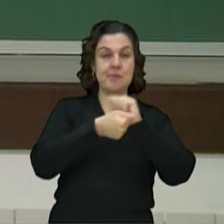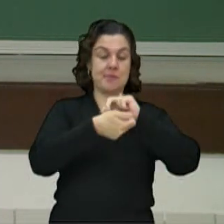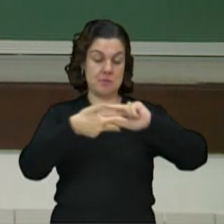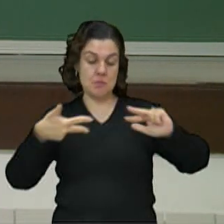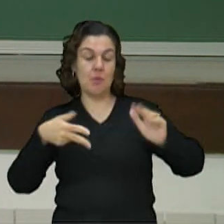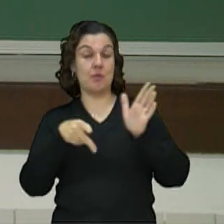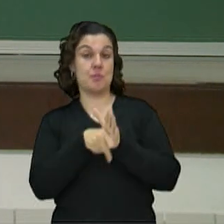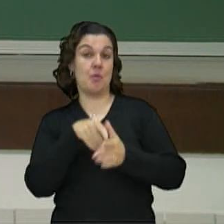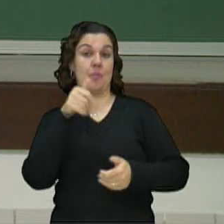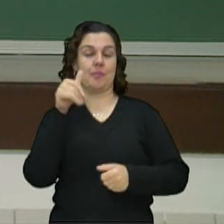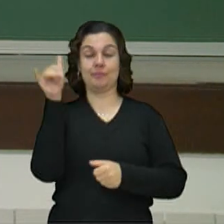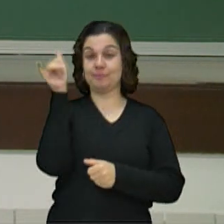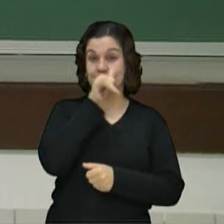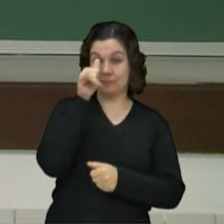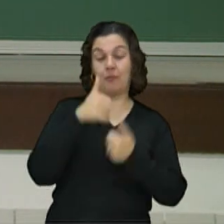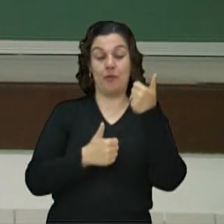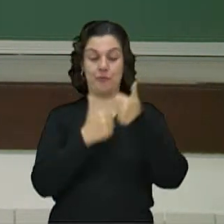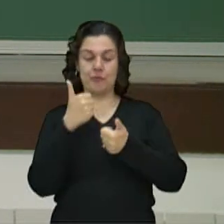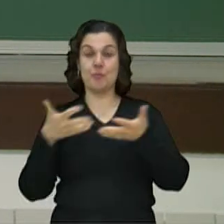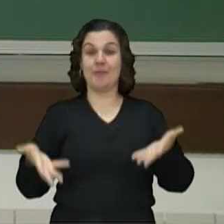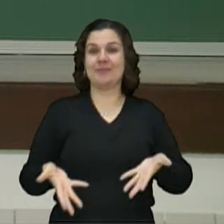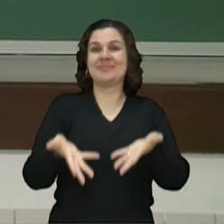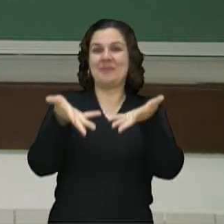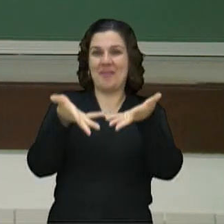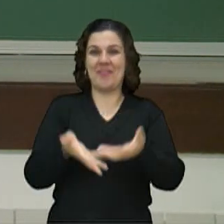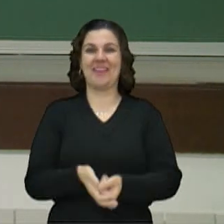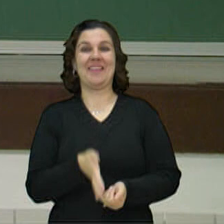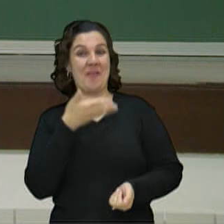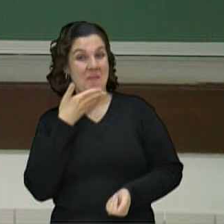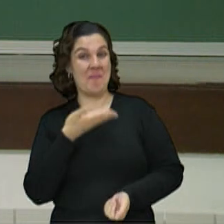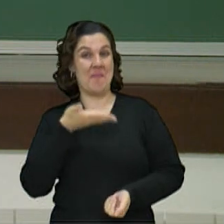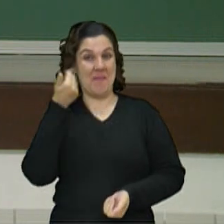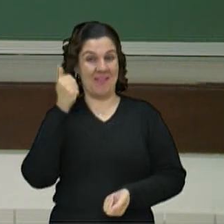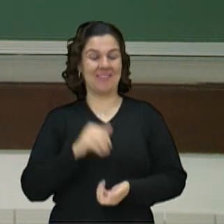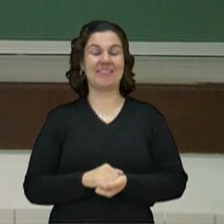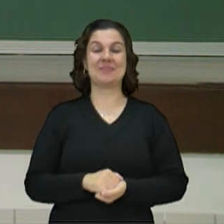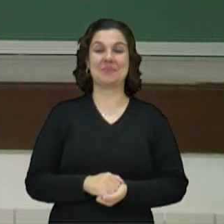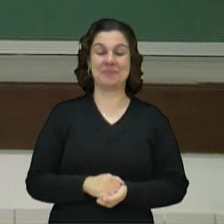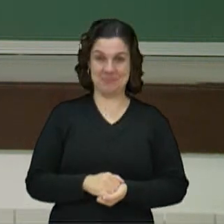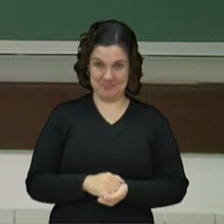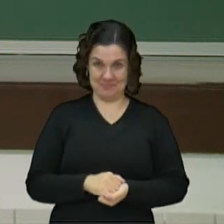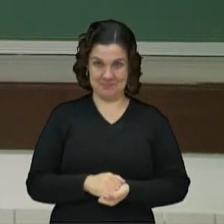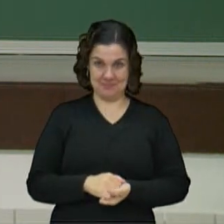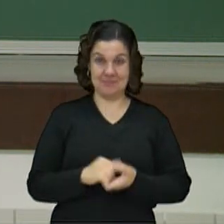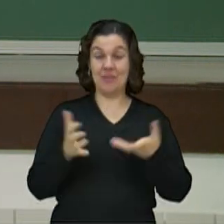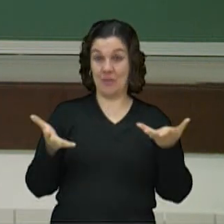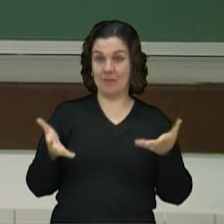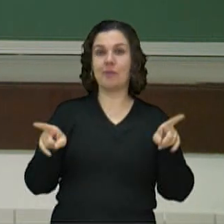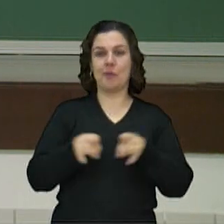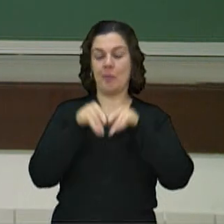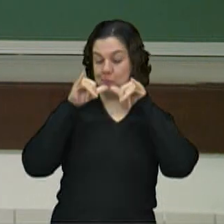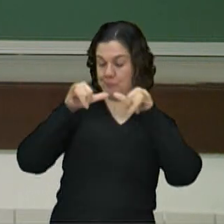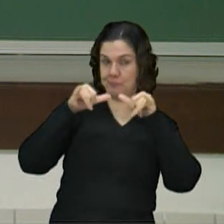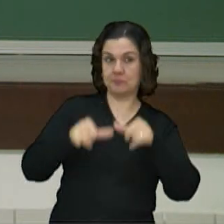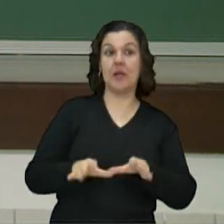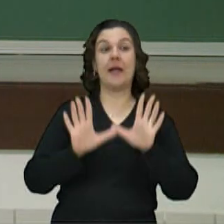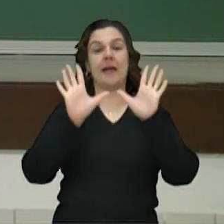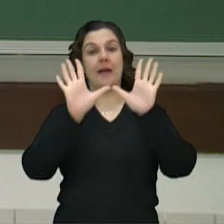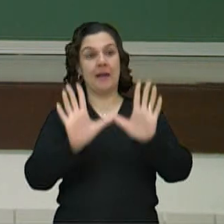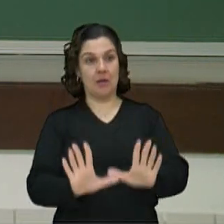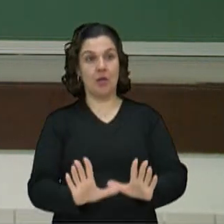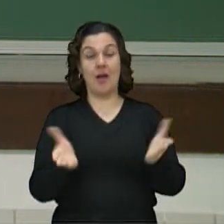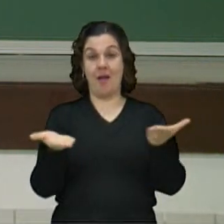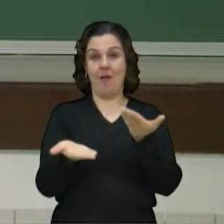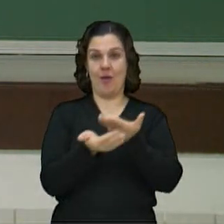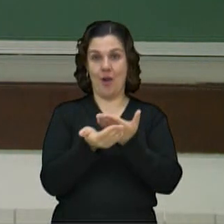Itália, como este país agora estava indo para frente, caminhando para as glórias. Propaganda também. Então, na